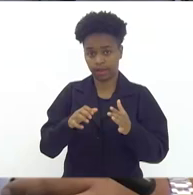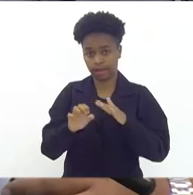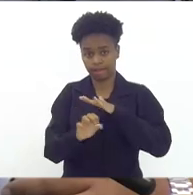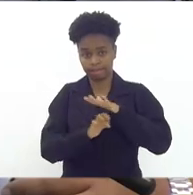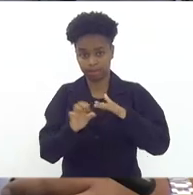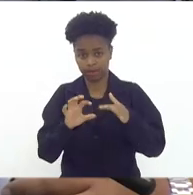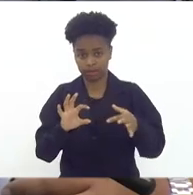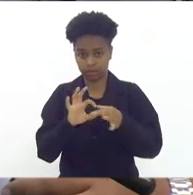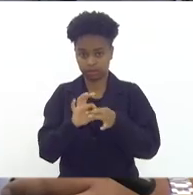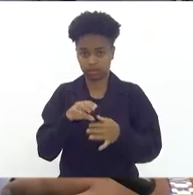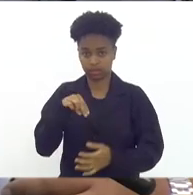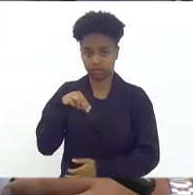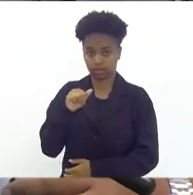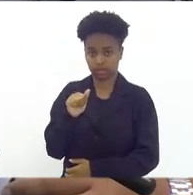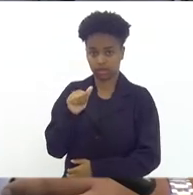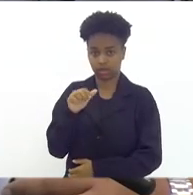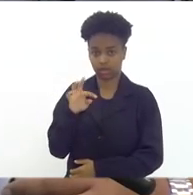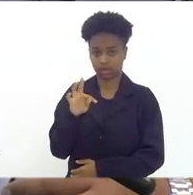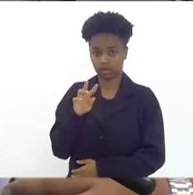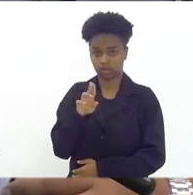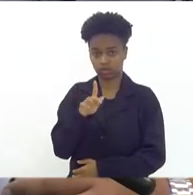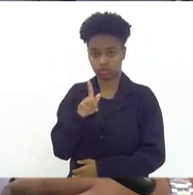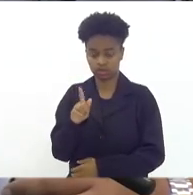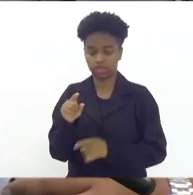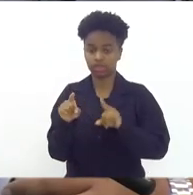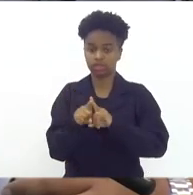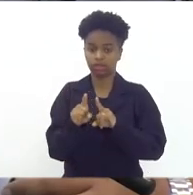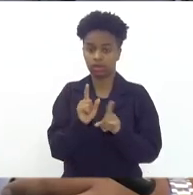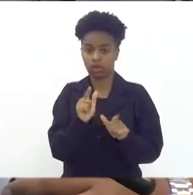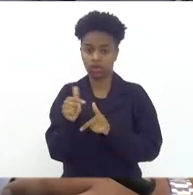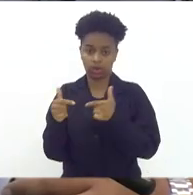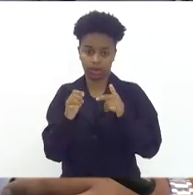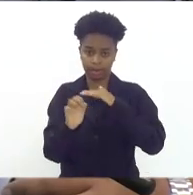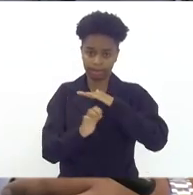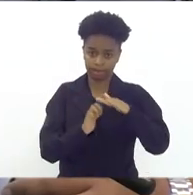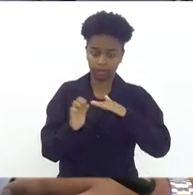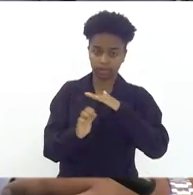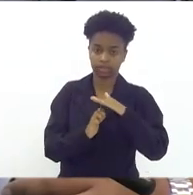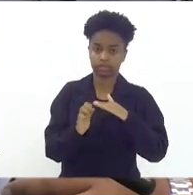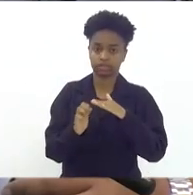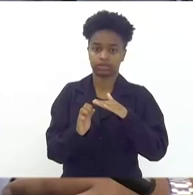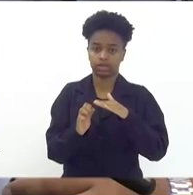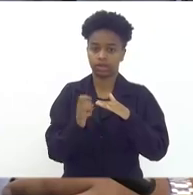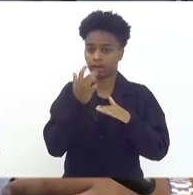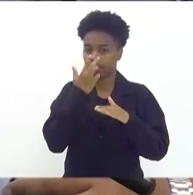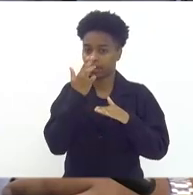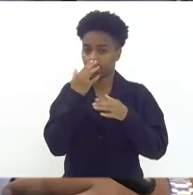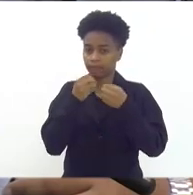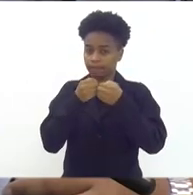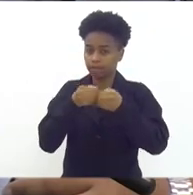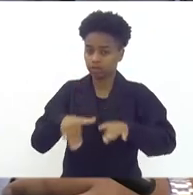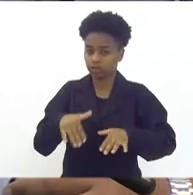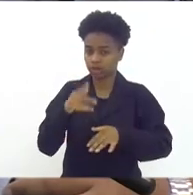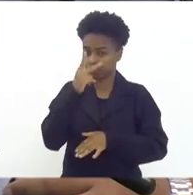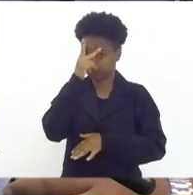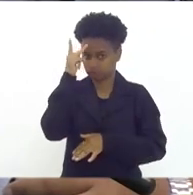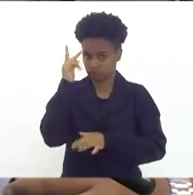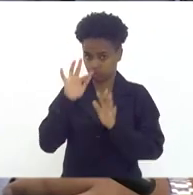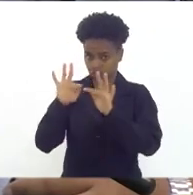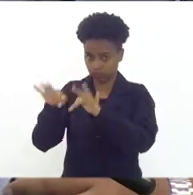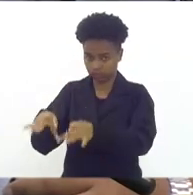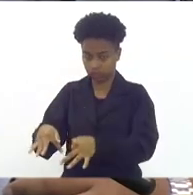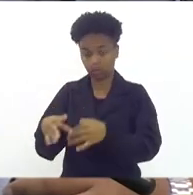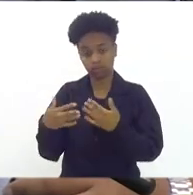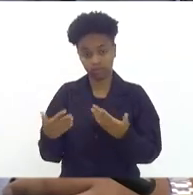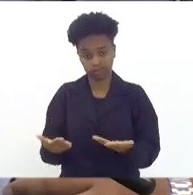ligadas a natuji E essas empresas elas estavam lesando o consumidor final e como ela